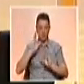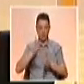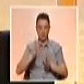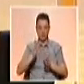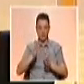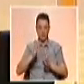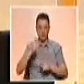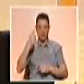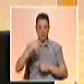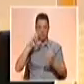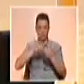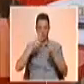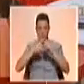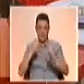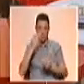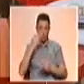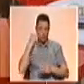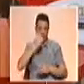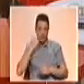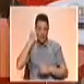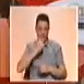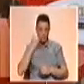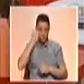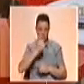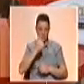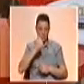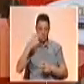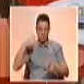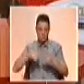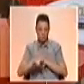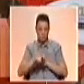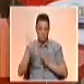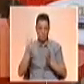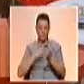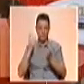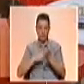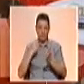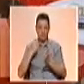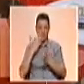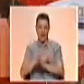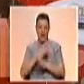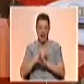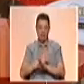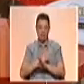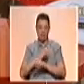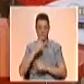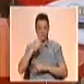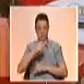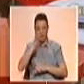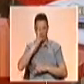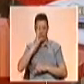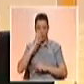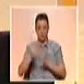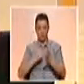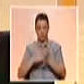Andaluzia, onde tiveram problemas gravíssimos com incêndios subterrâneos em aquíferos por falta de água, nas tábuas de Daimiel, e onde neste